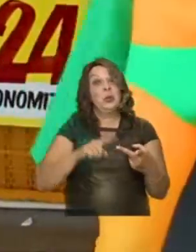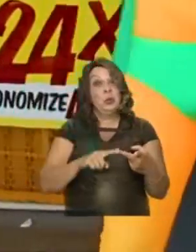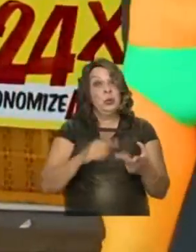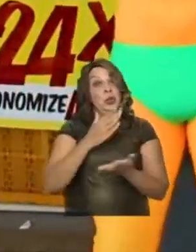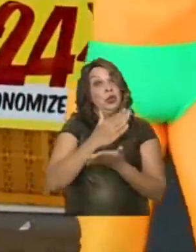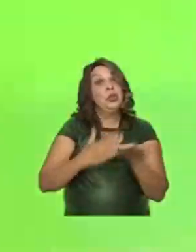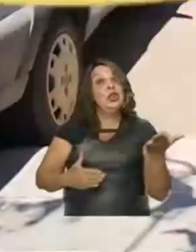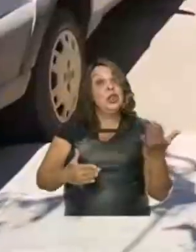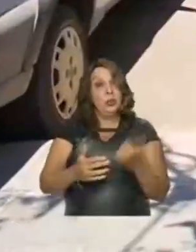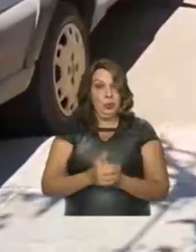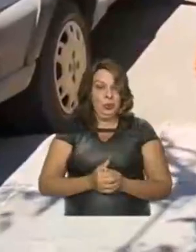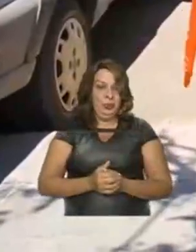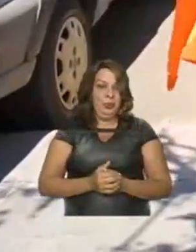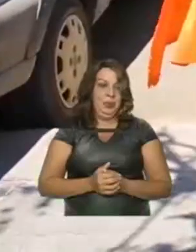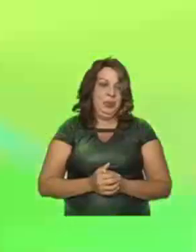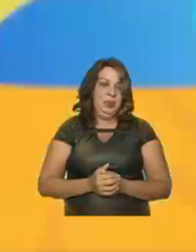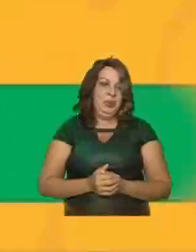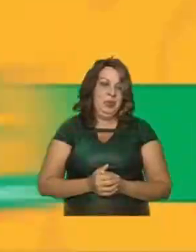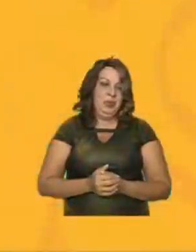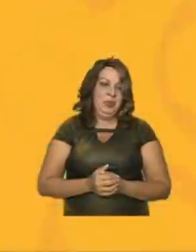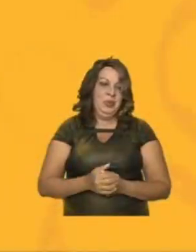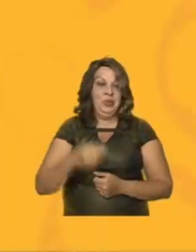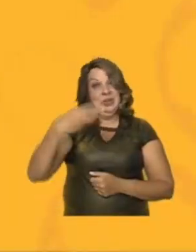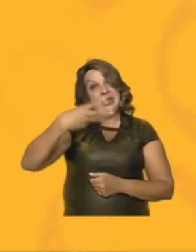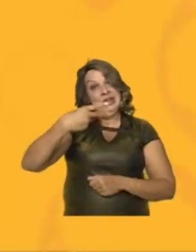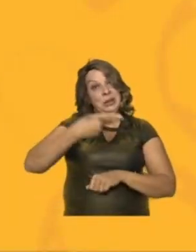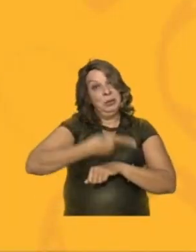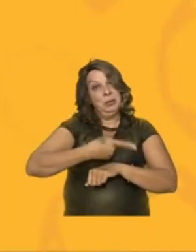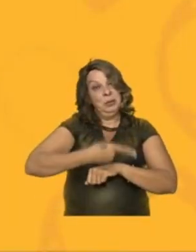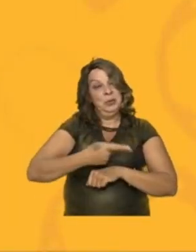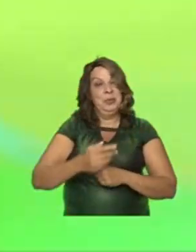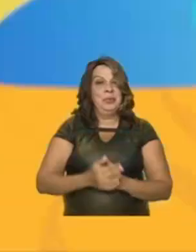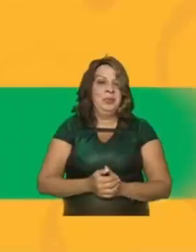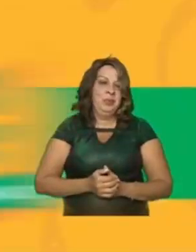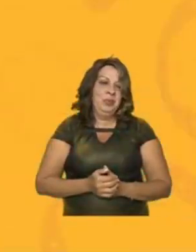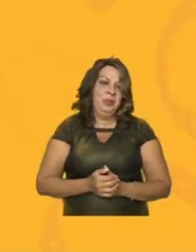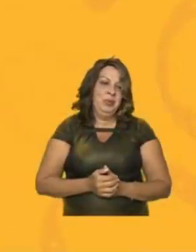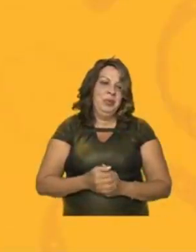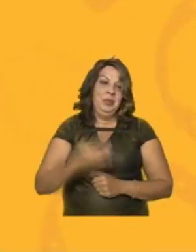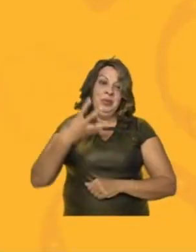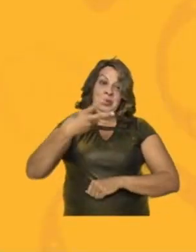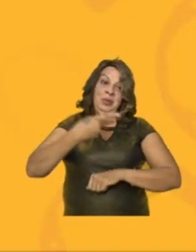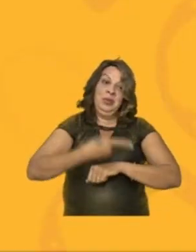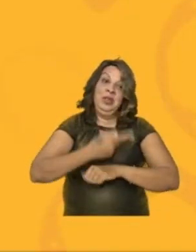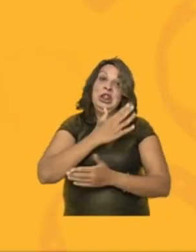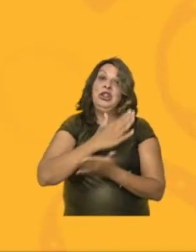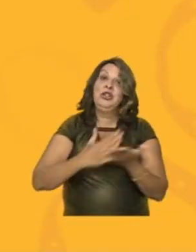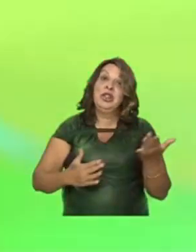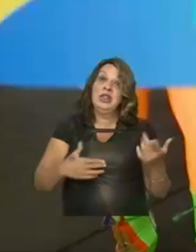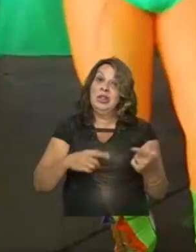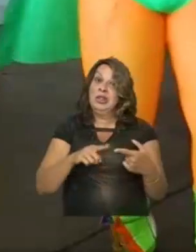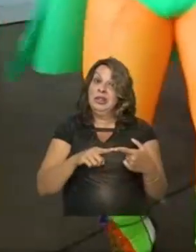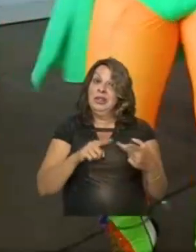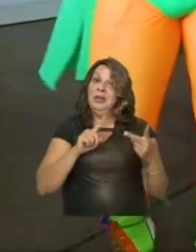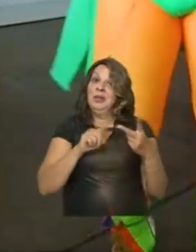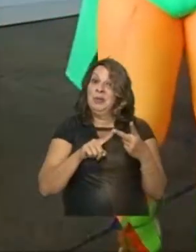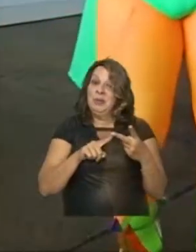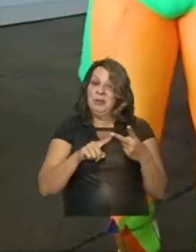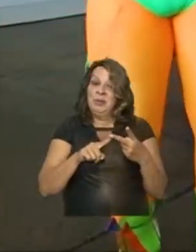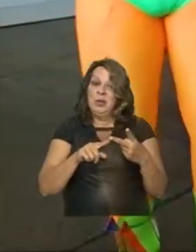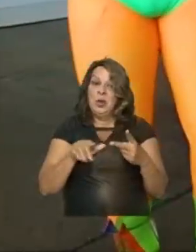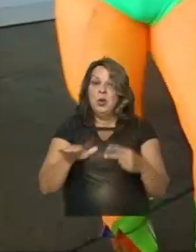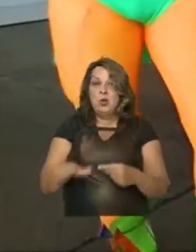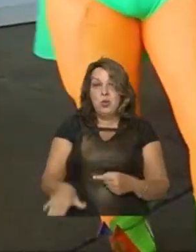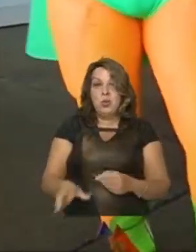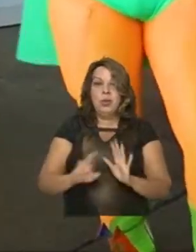o Cássio de Aracaju e o Hélio de Itabaiana. O terceiro prêmio foi para o João de Aracaju. O quarto prêmio foi dividido entre o José e o Emerson,